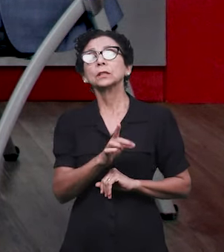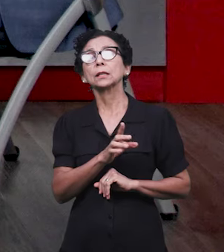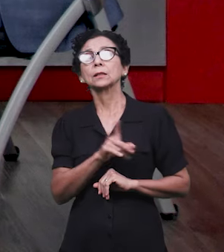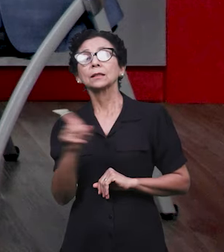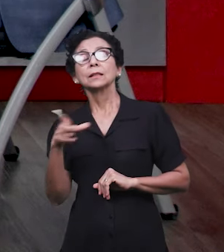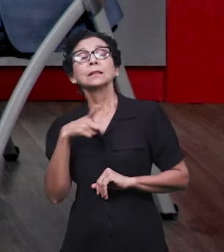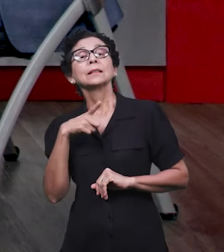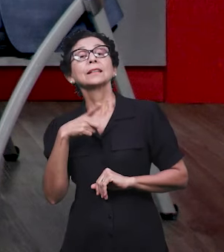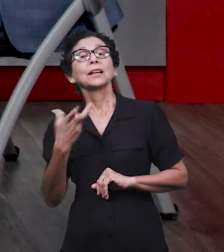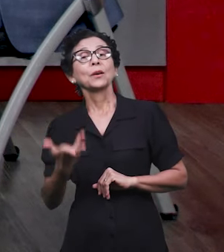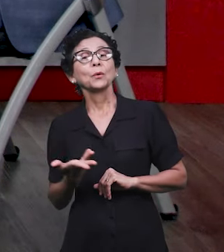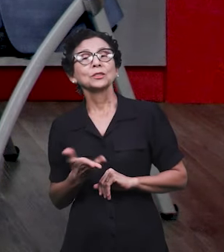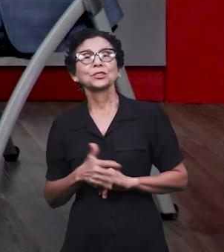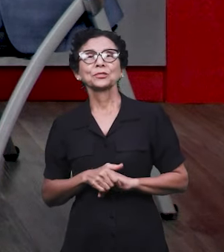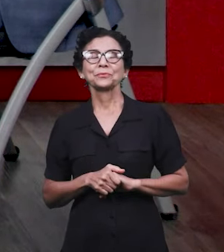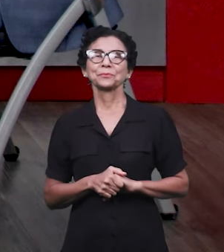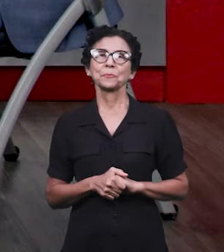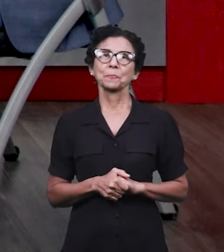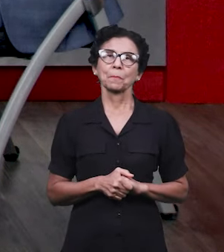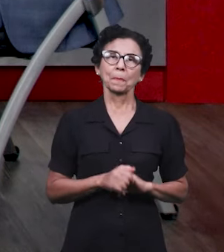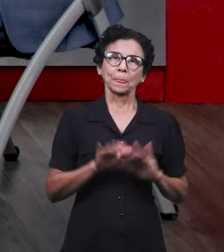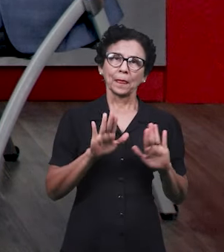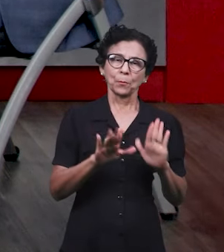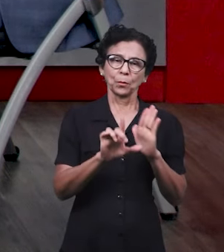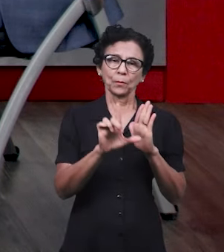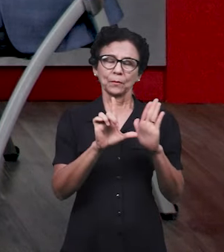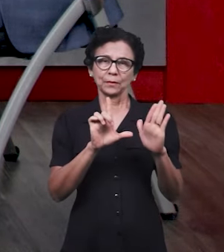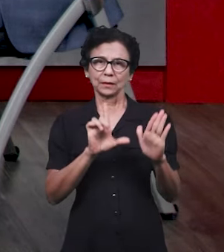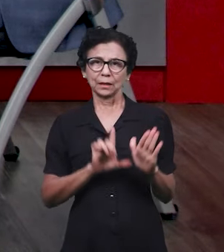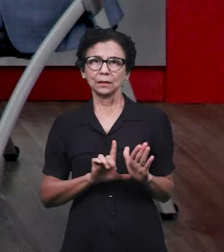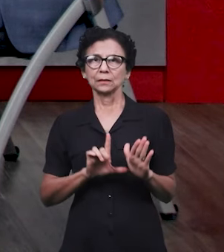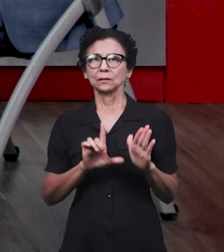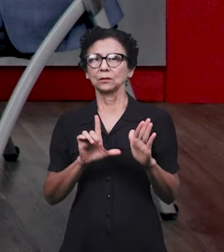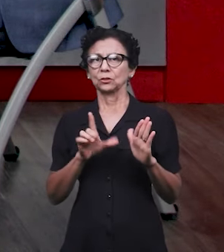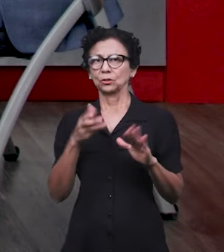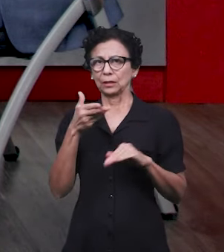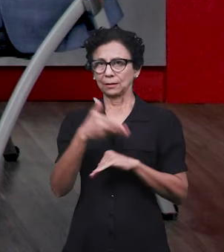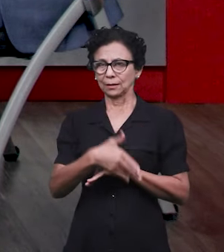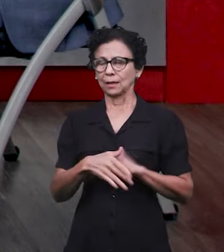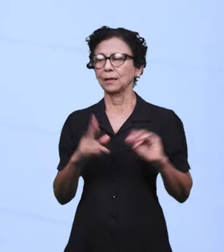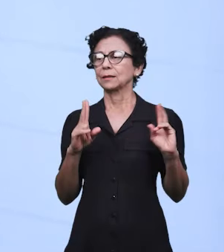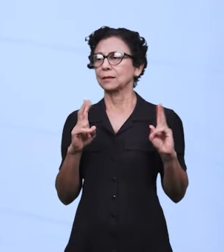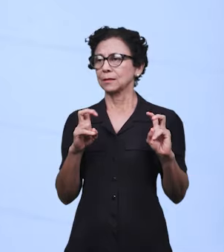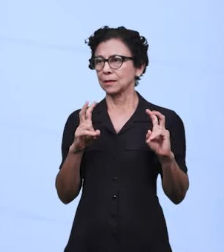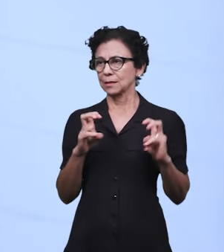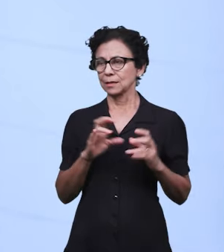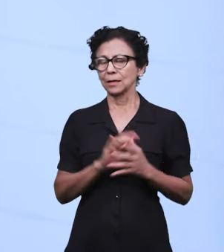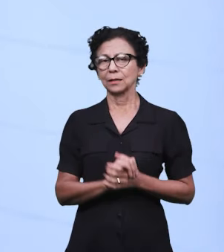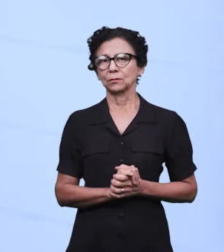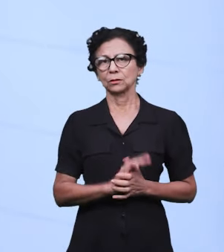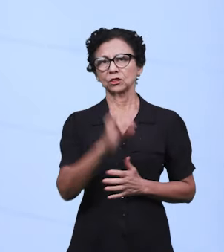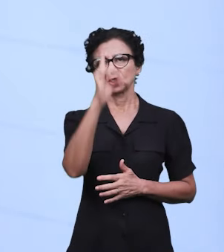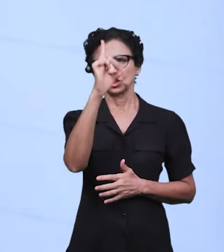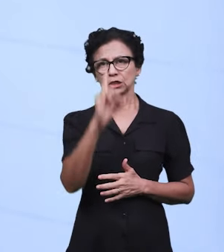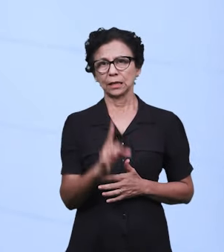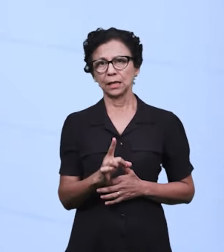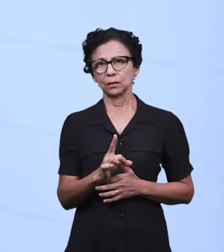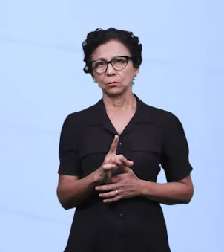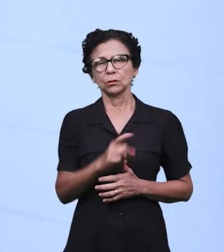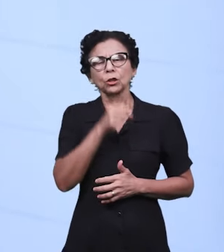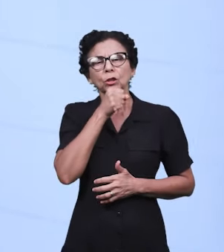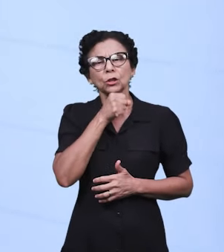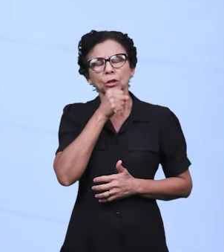pode usufruir hoje? Antes de falar um pouco sobre os direitos da pessoa